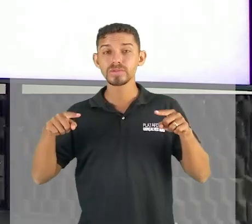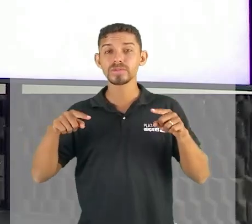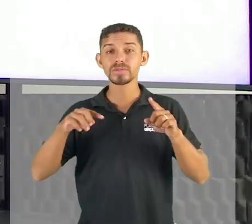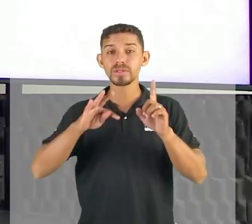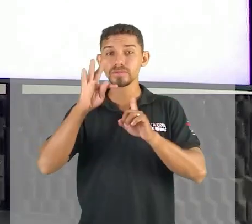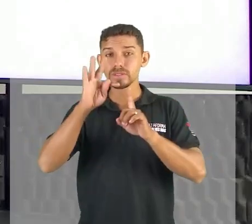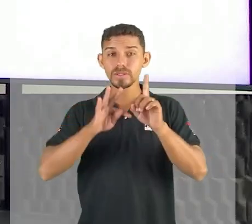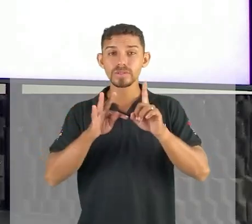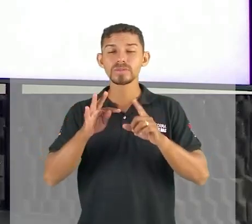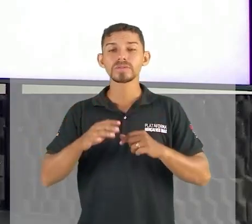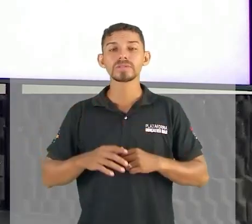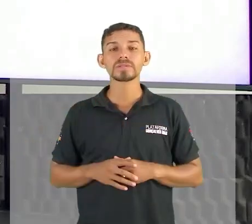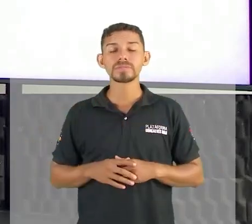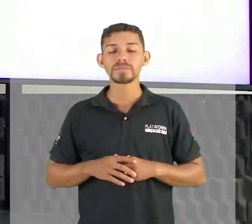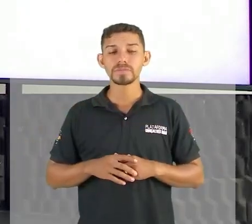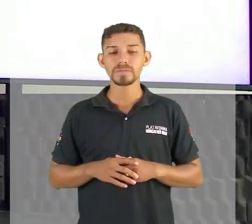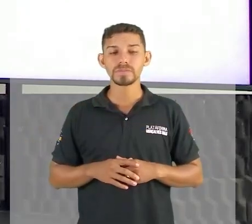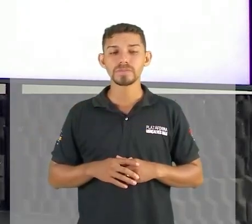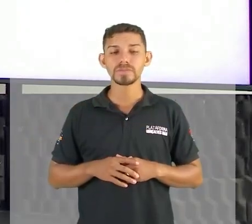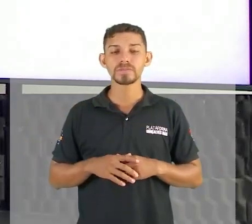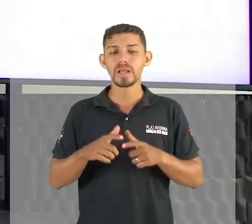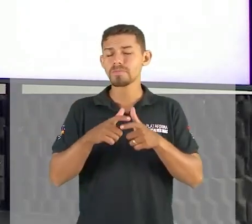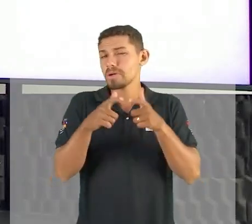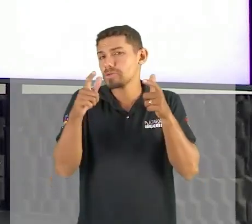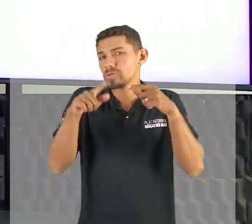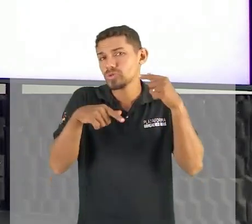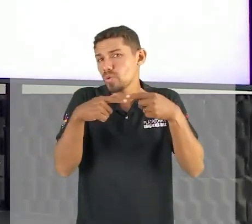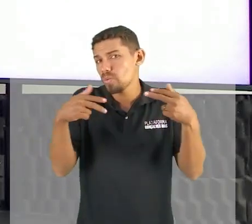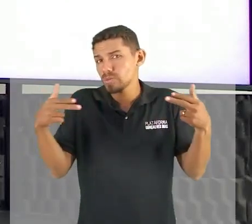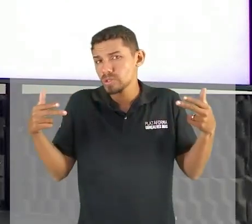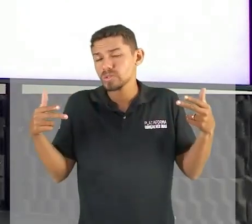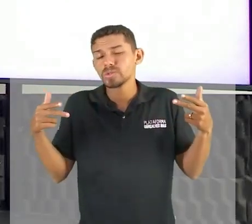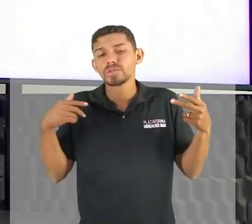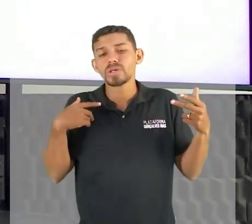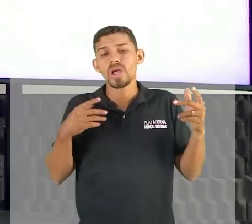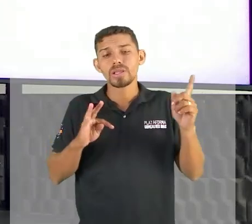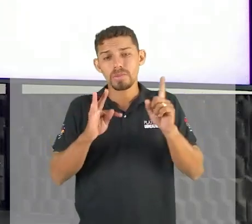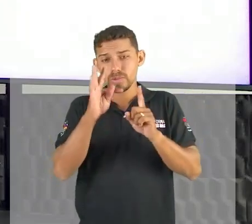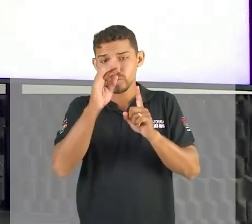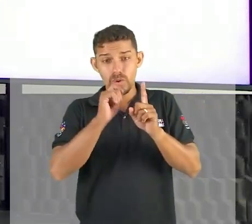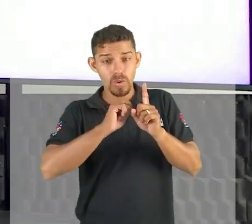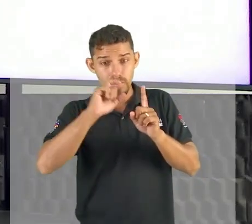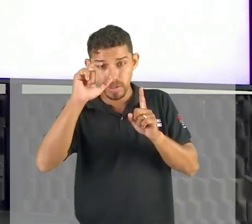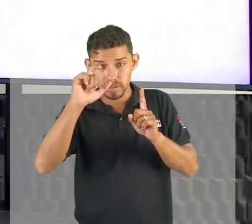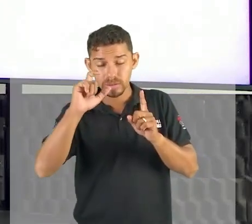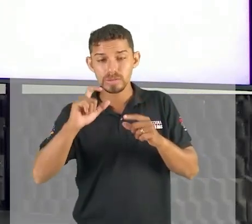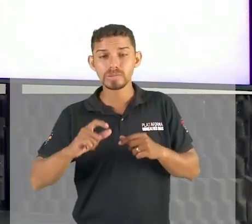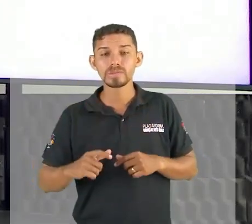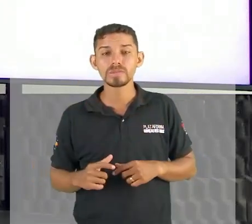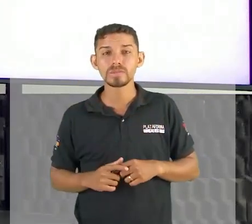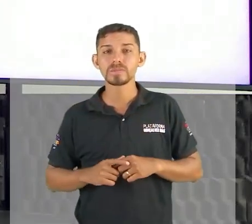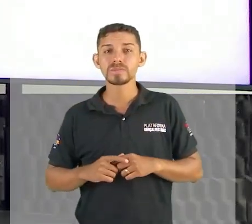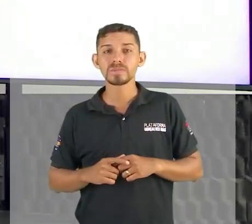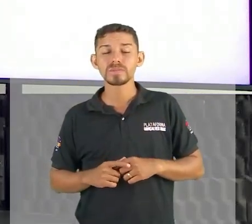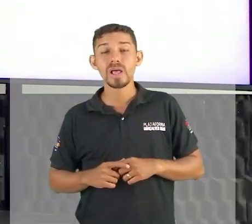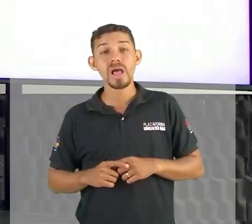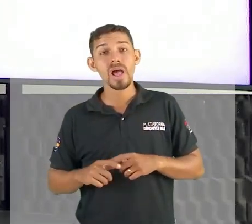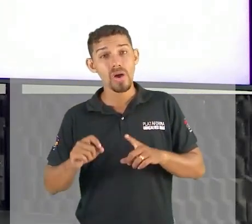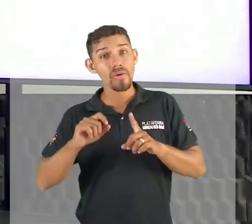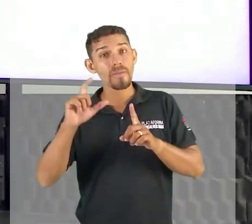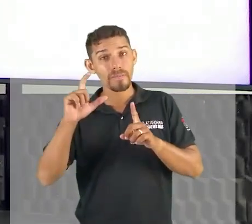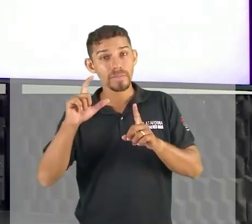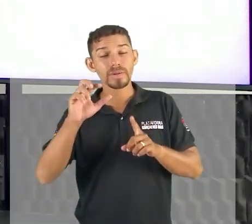circuito não a maioria dos objetos quando a temperatura aumenta aumenta